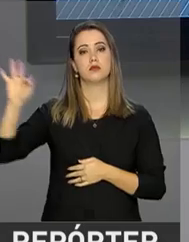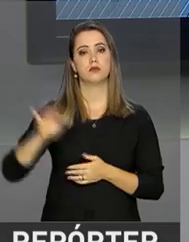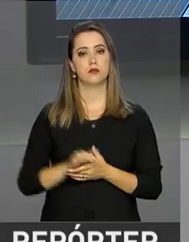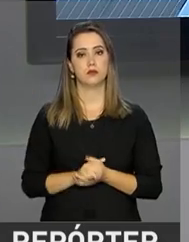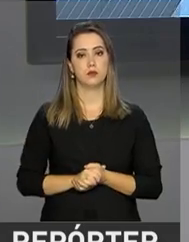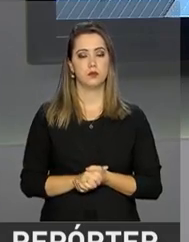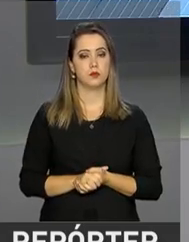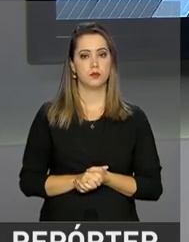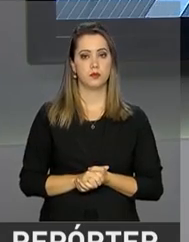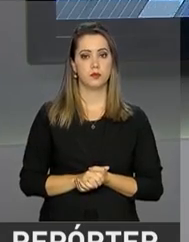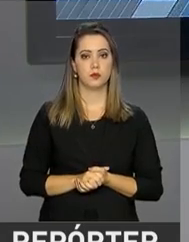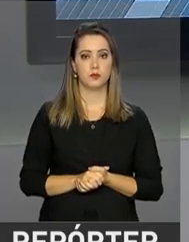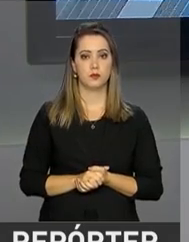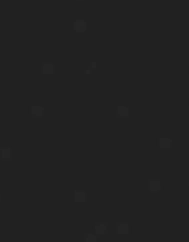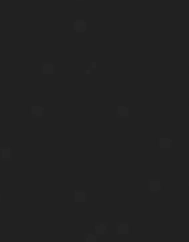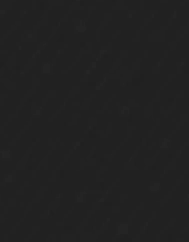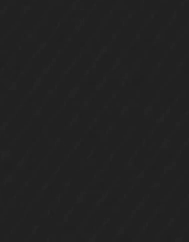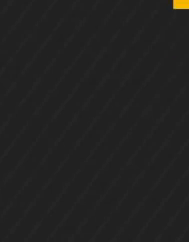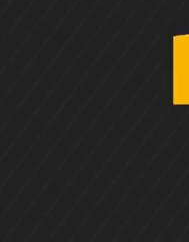do governo federal